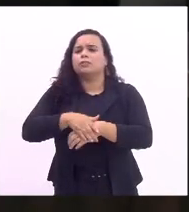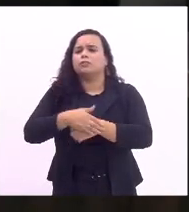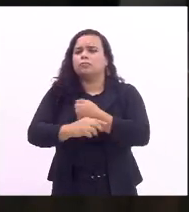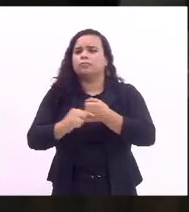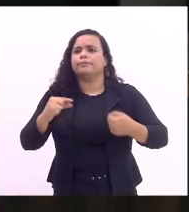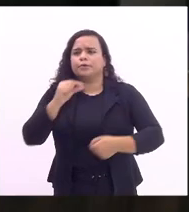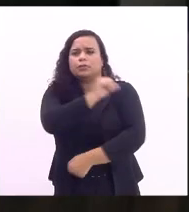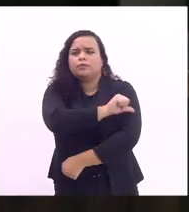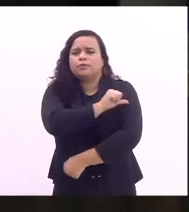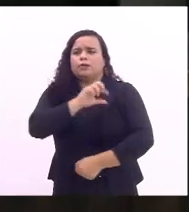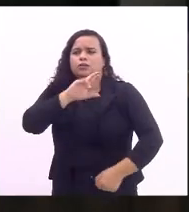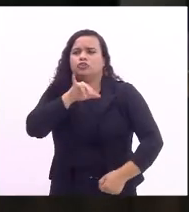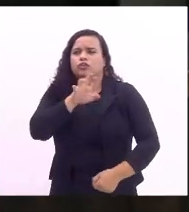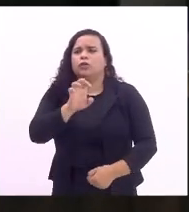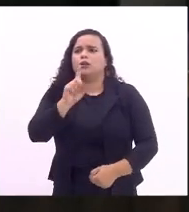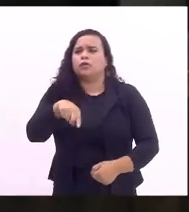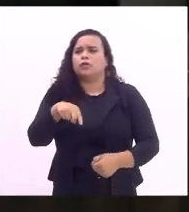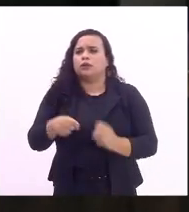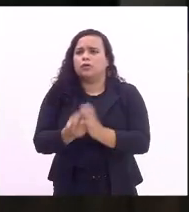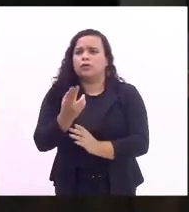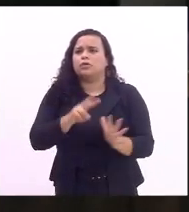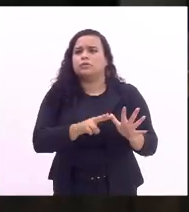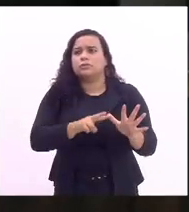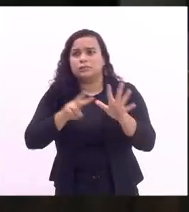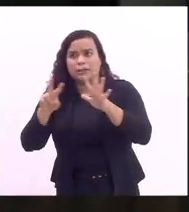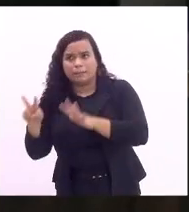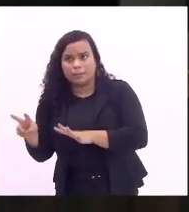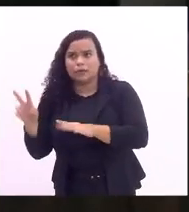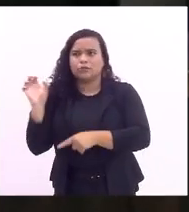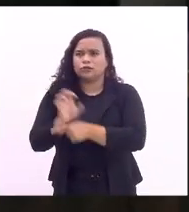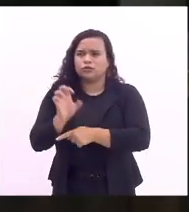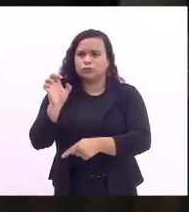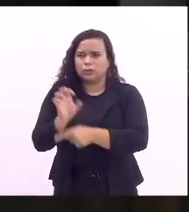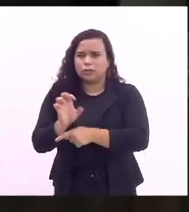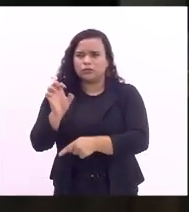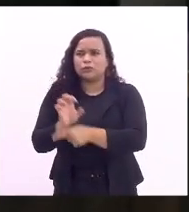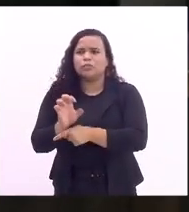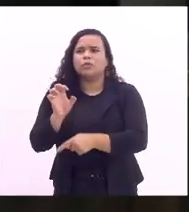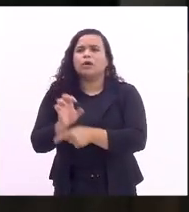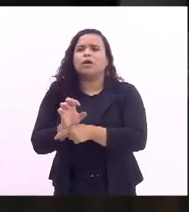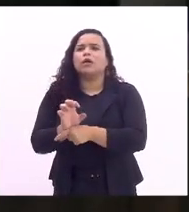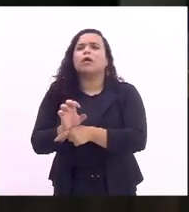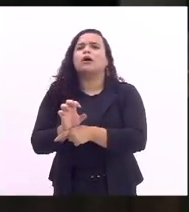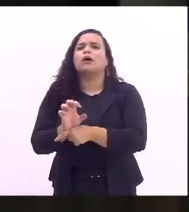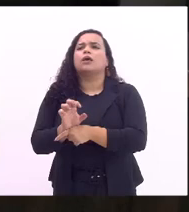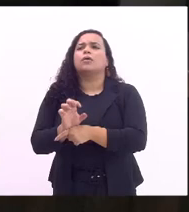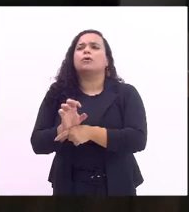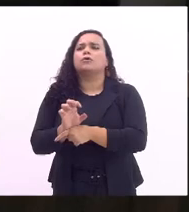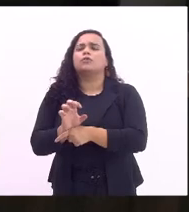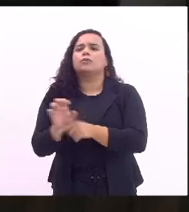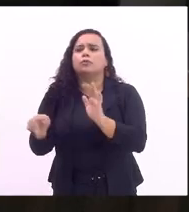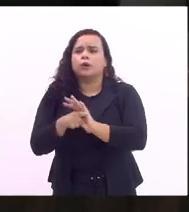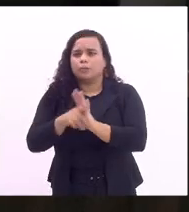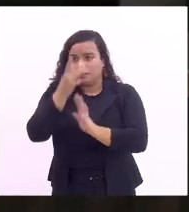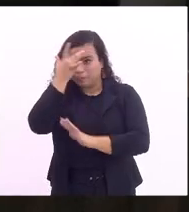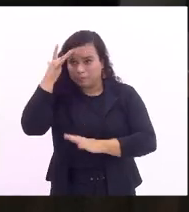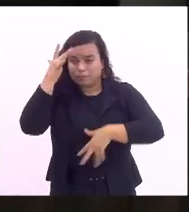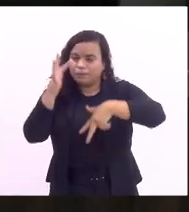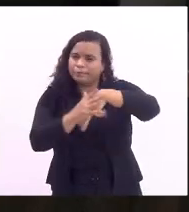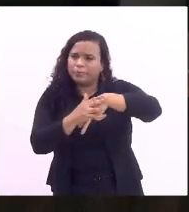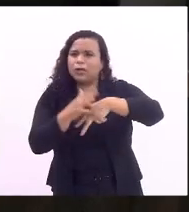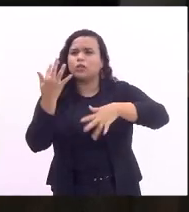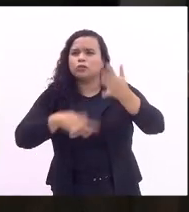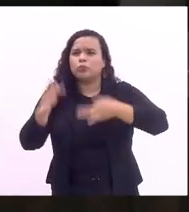da Sensibilidade e Defesa dos Direitos dos Portadores de Doenças Inflamatórias Intestinais, pendendo de pareceres das comissões de